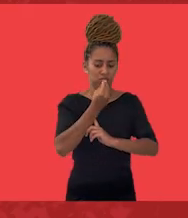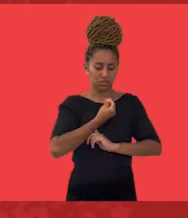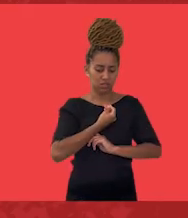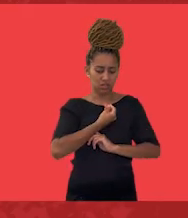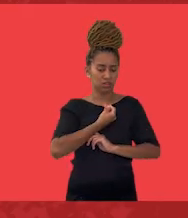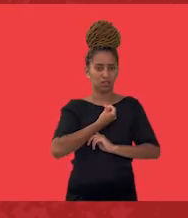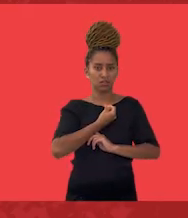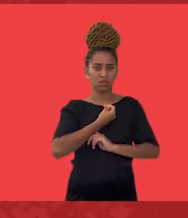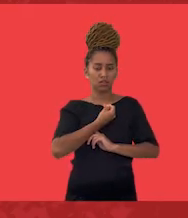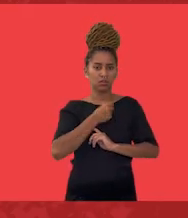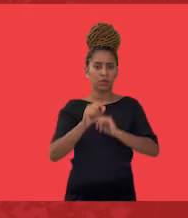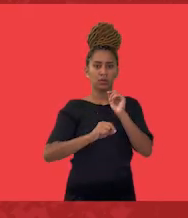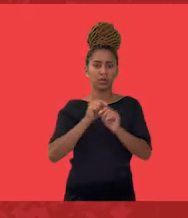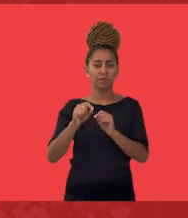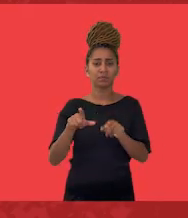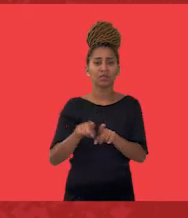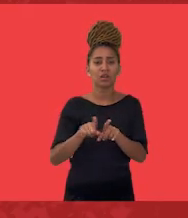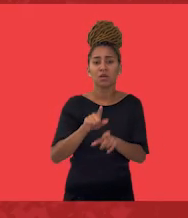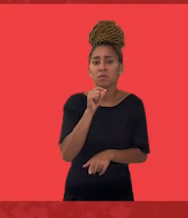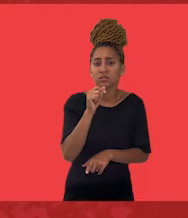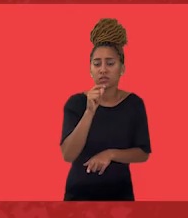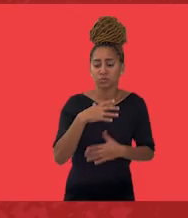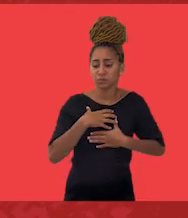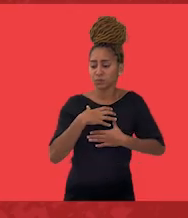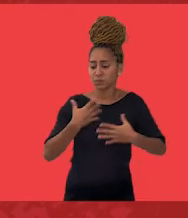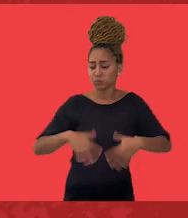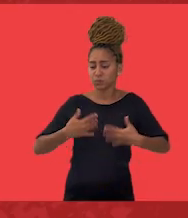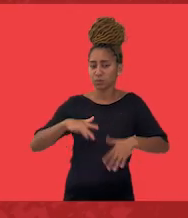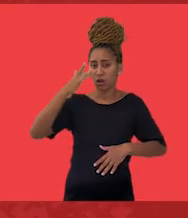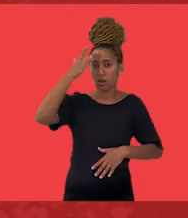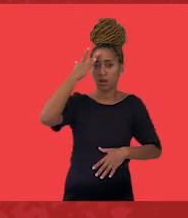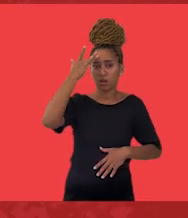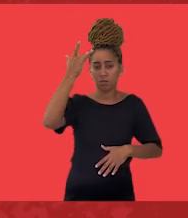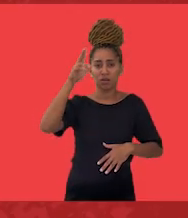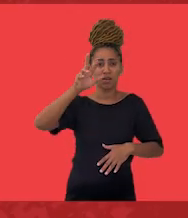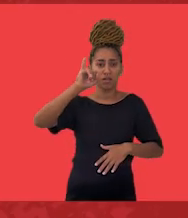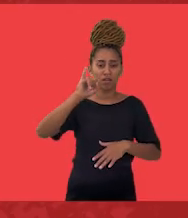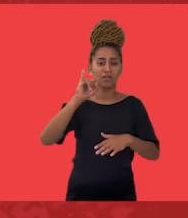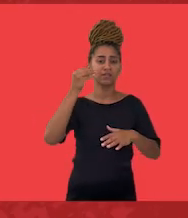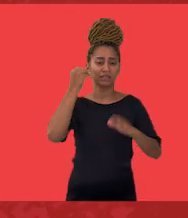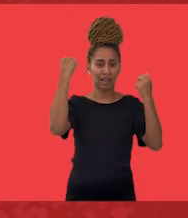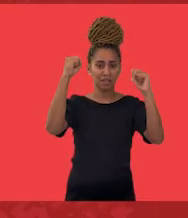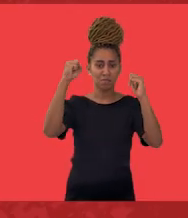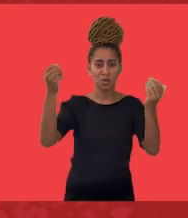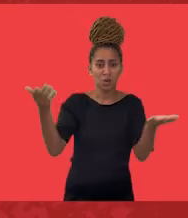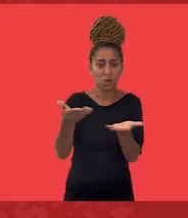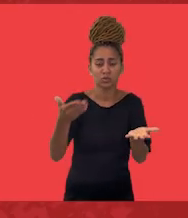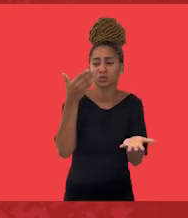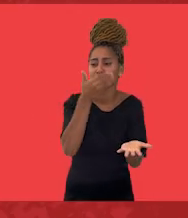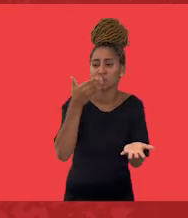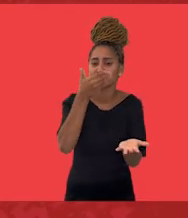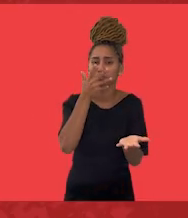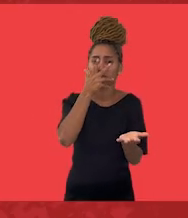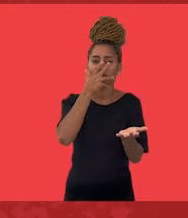um charme. Corra, Lola, corra, e pare numa pastelaria e escreva um poema. Se eu usasse